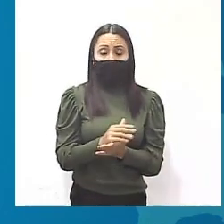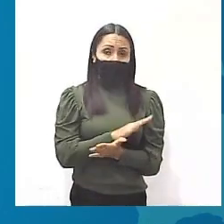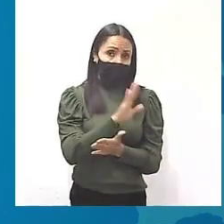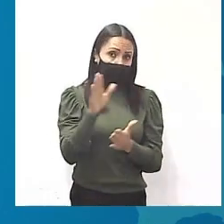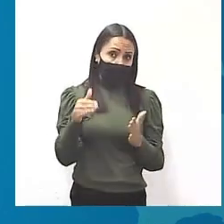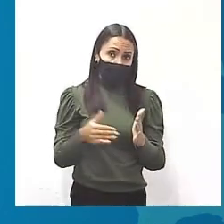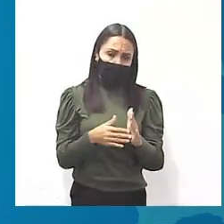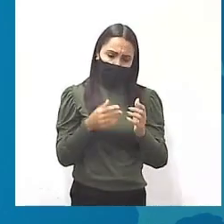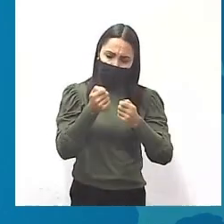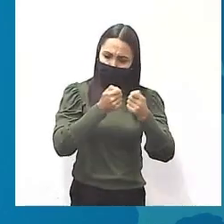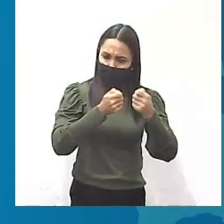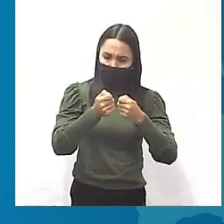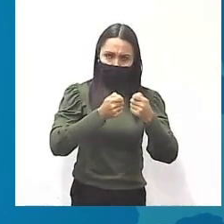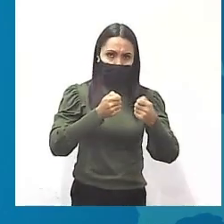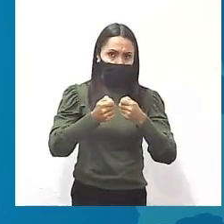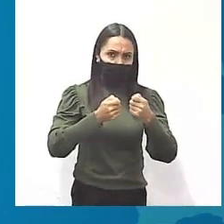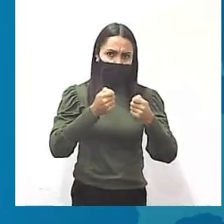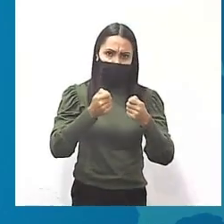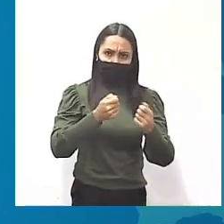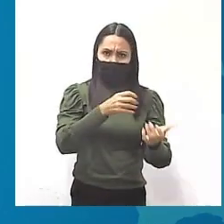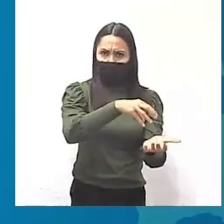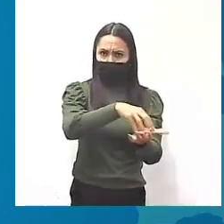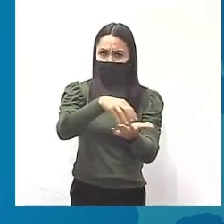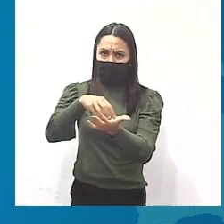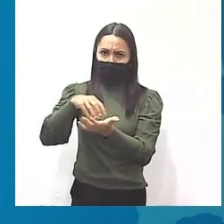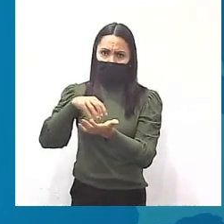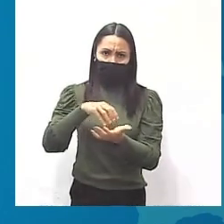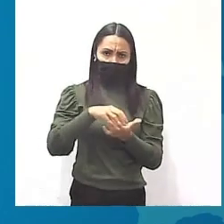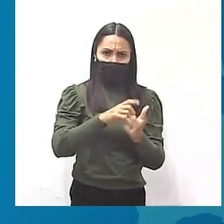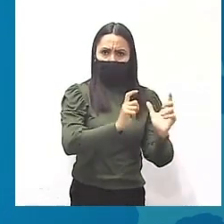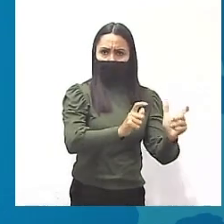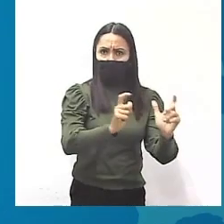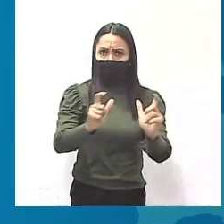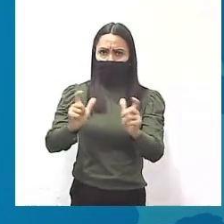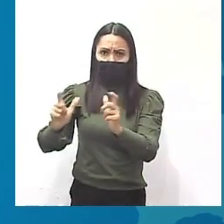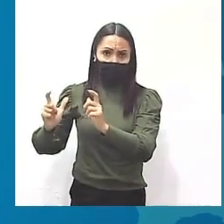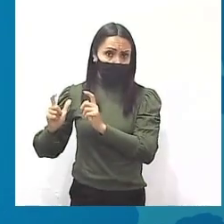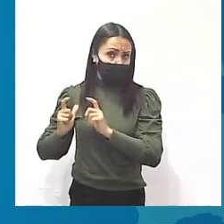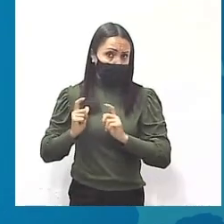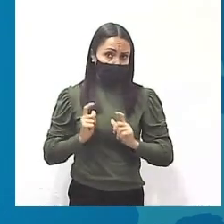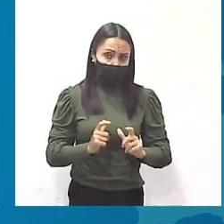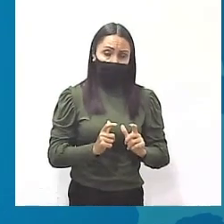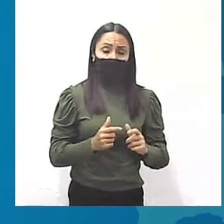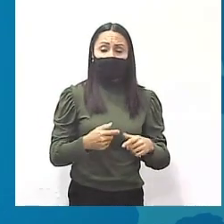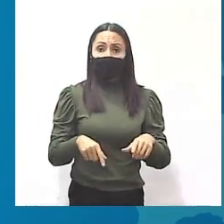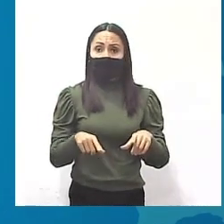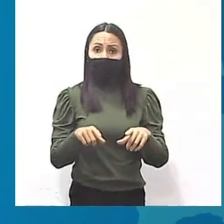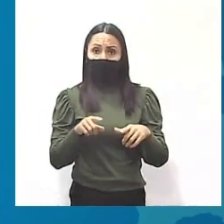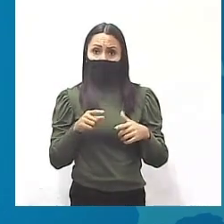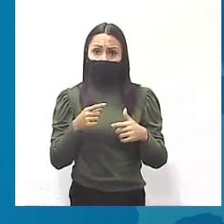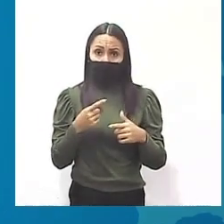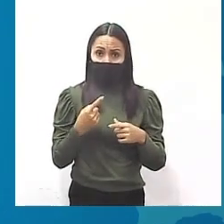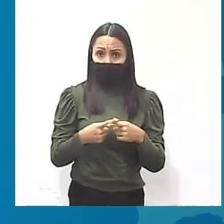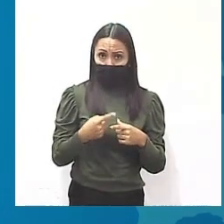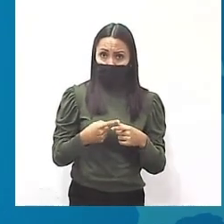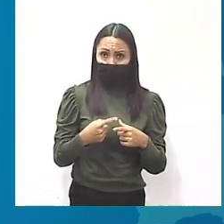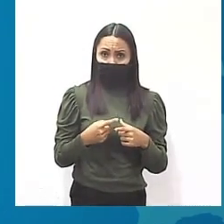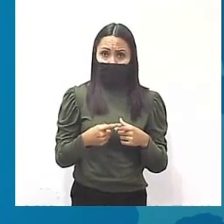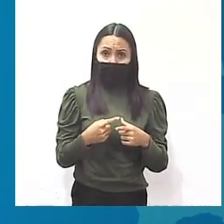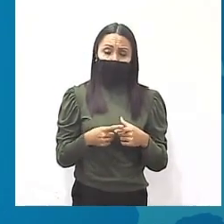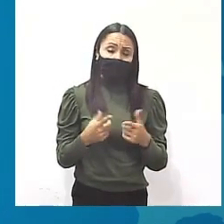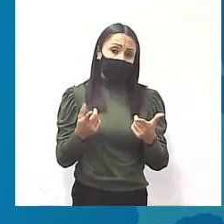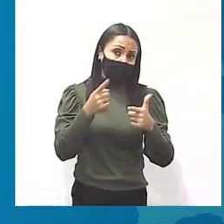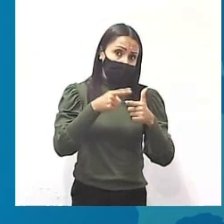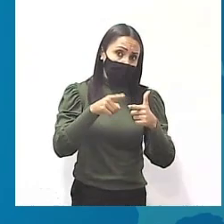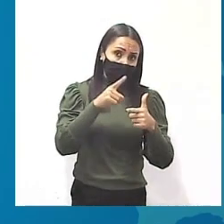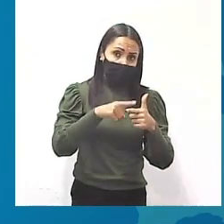as economias, setores, regiões que são geográficas, porque esses impactos